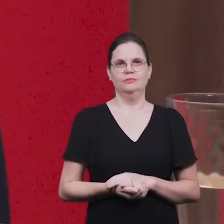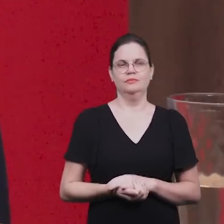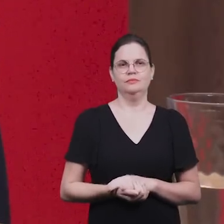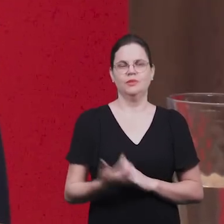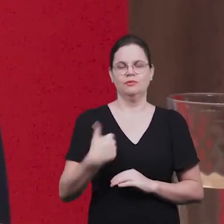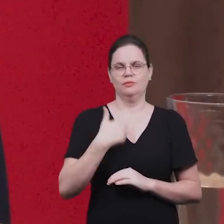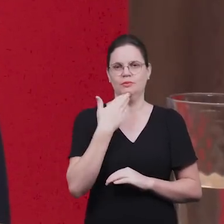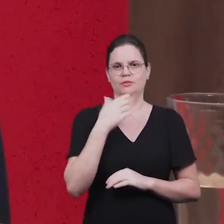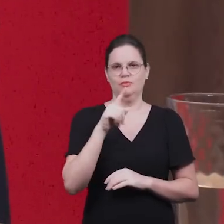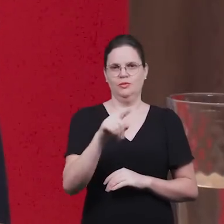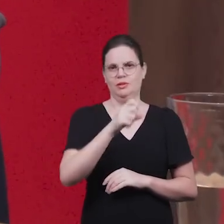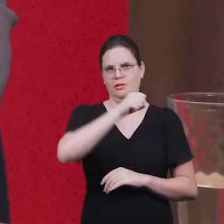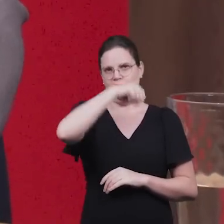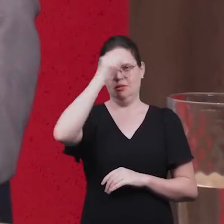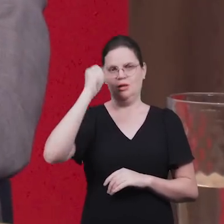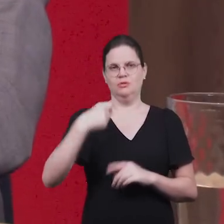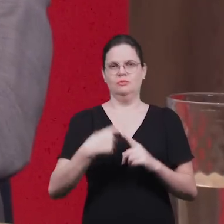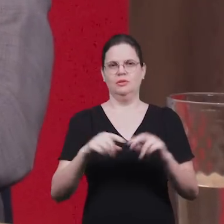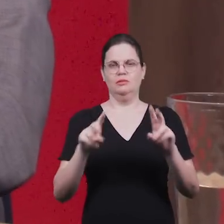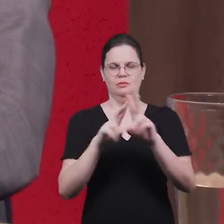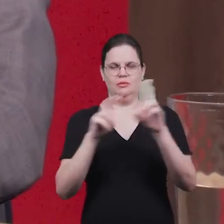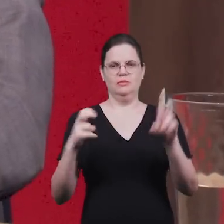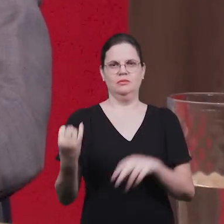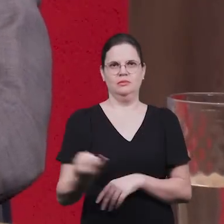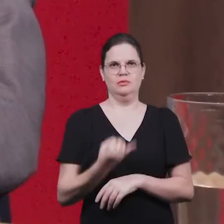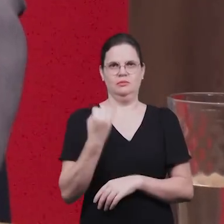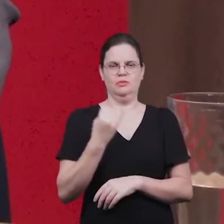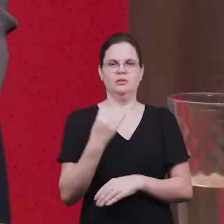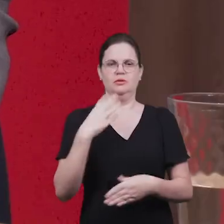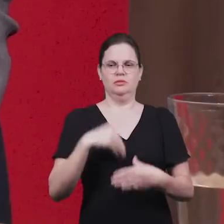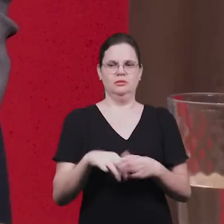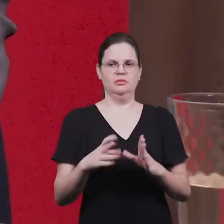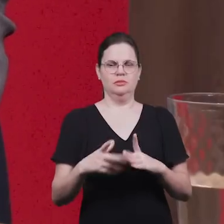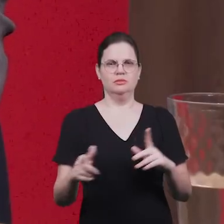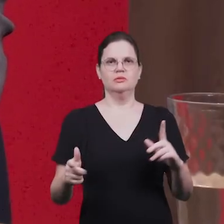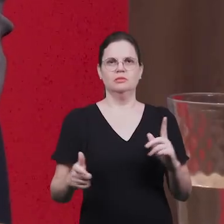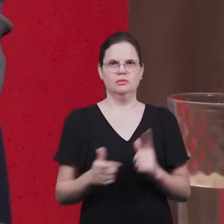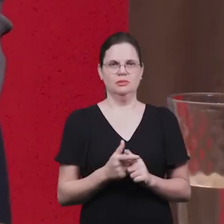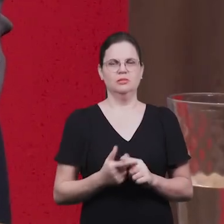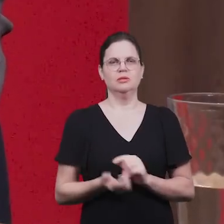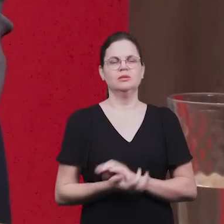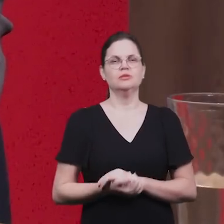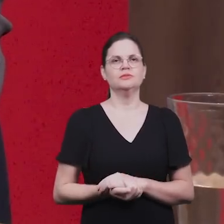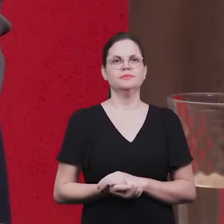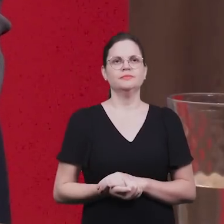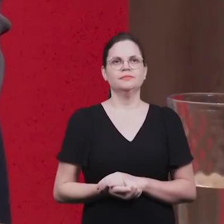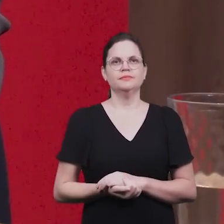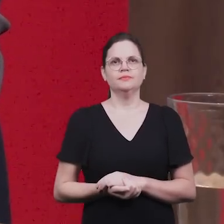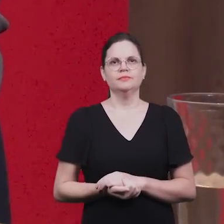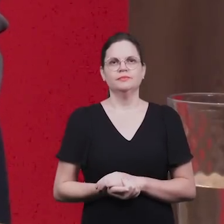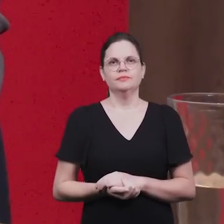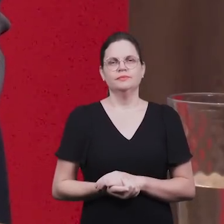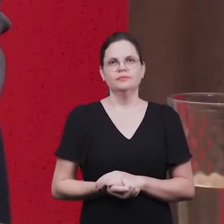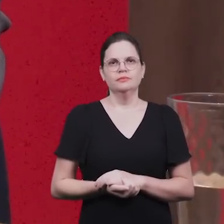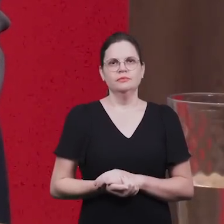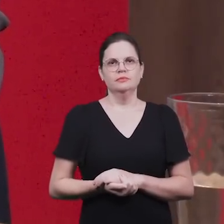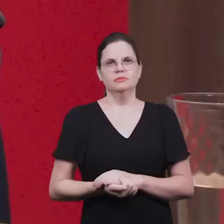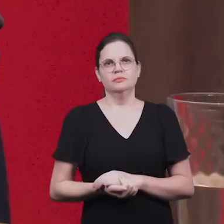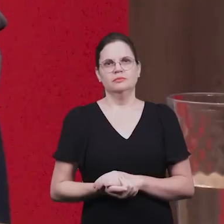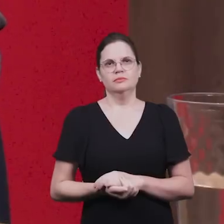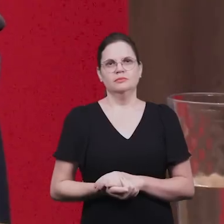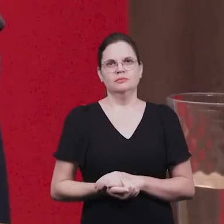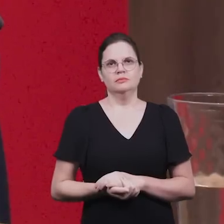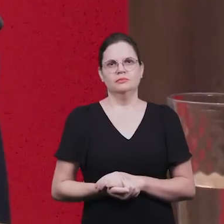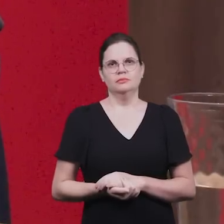falasse. Sérgio, e é um assunto muito importante na igreja, vocês, a igreja também sabem disso.